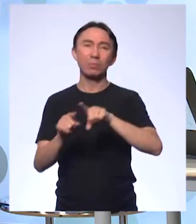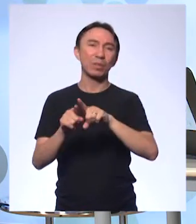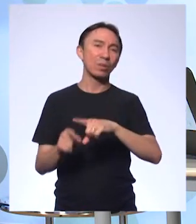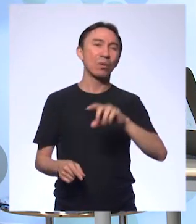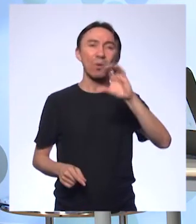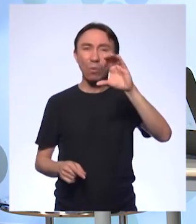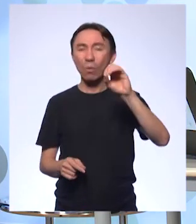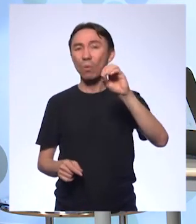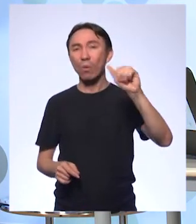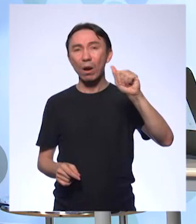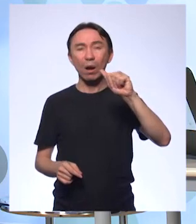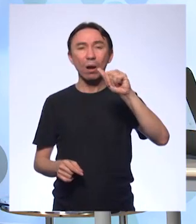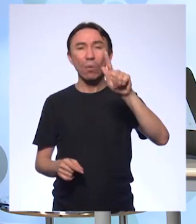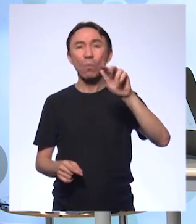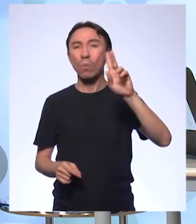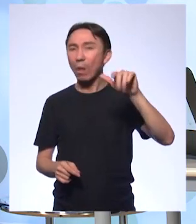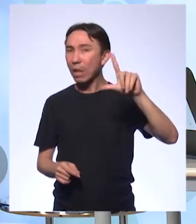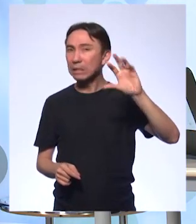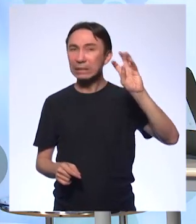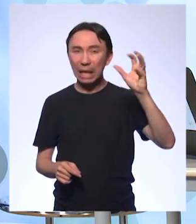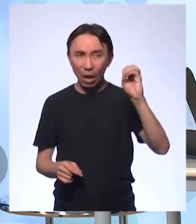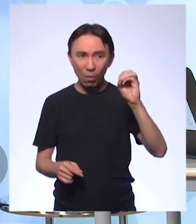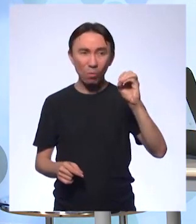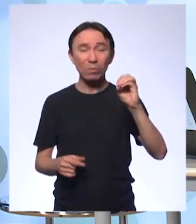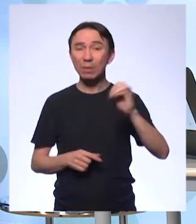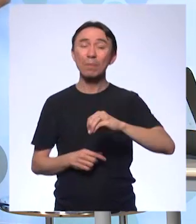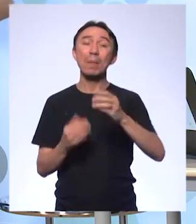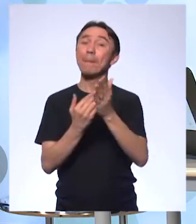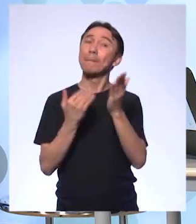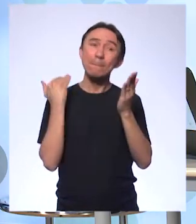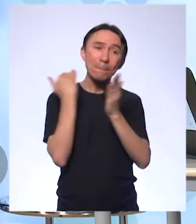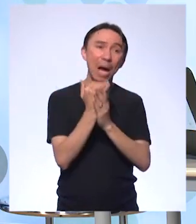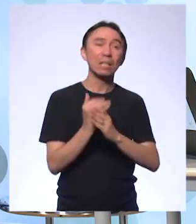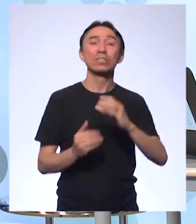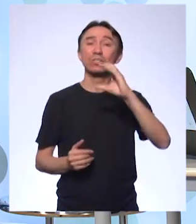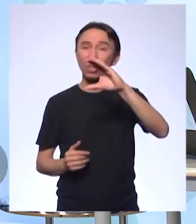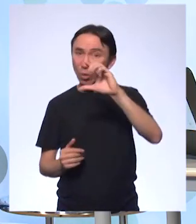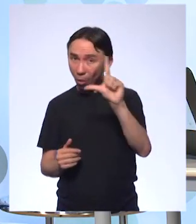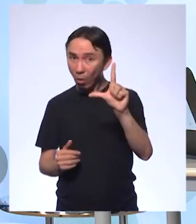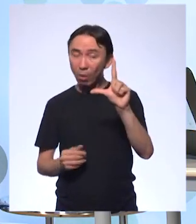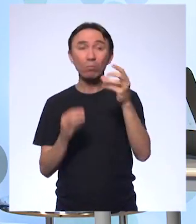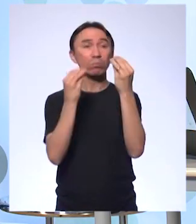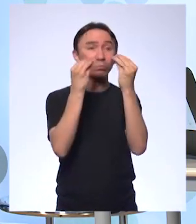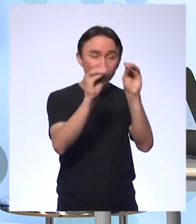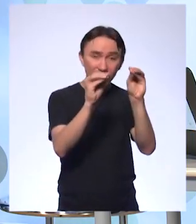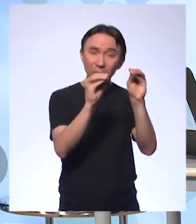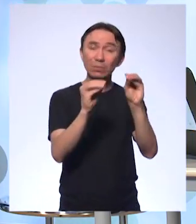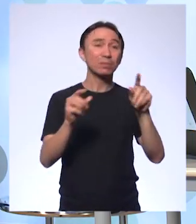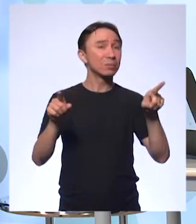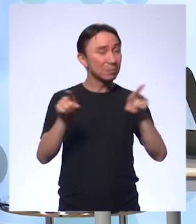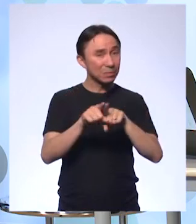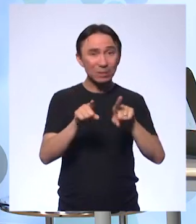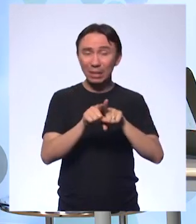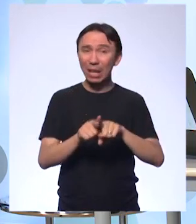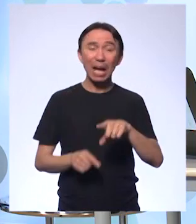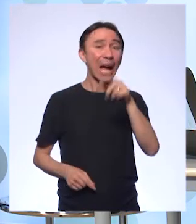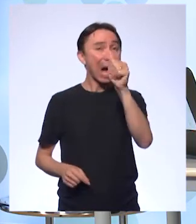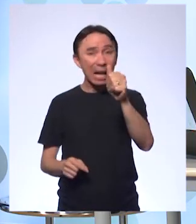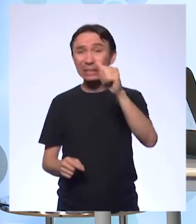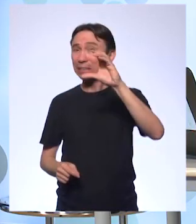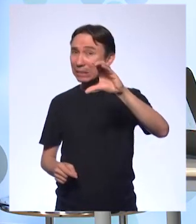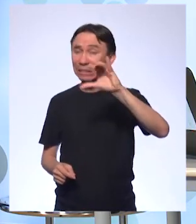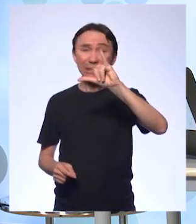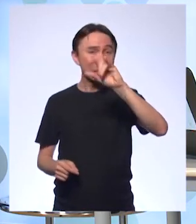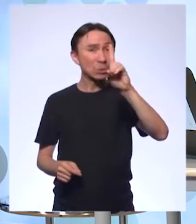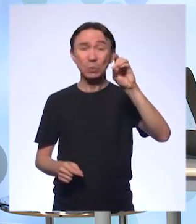coloco, vou desinfectar, vou colocar mais cloro, eu torno mais ácida essa minha solução. Então, olha só, 2 processos de tratamento